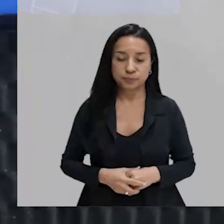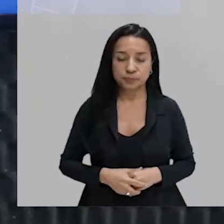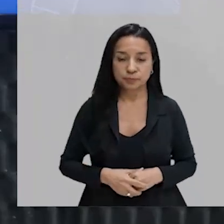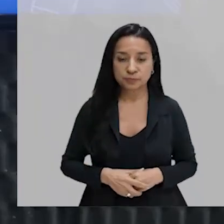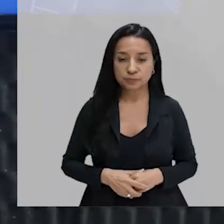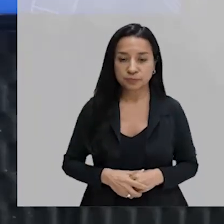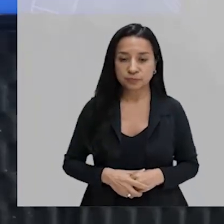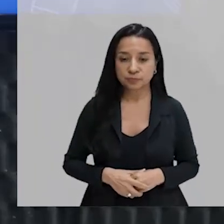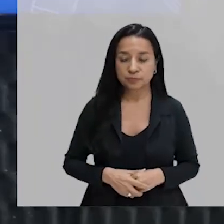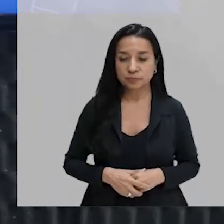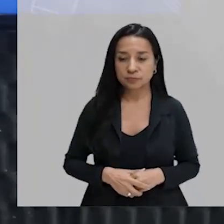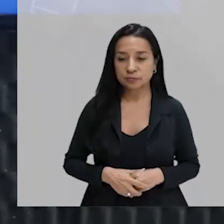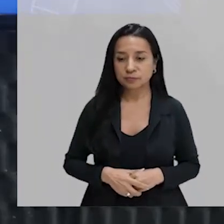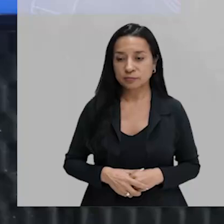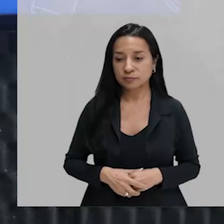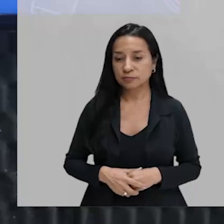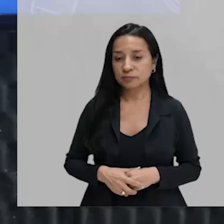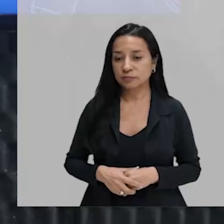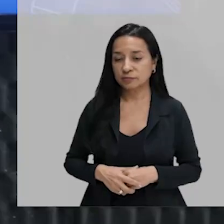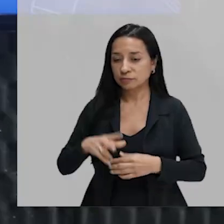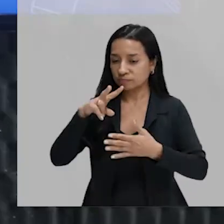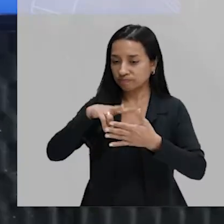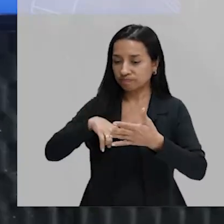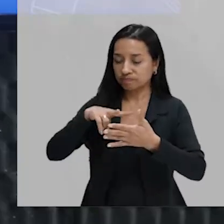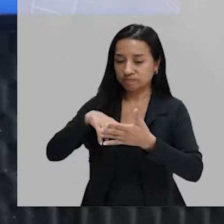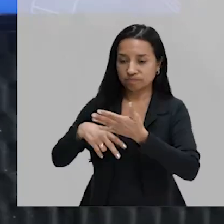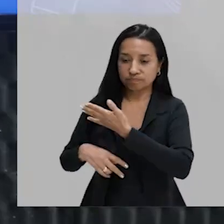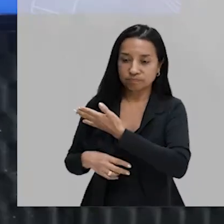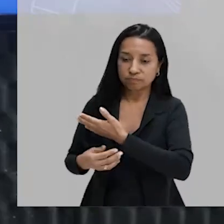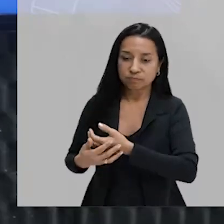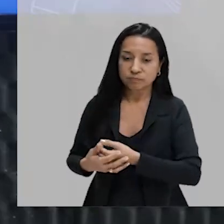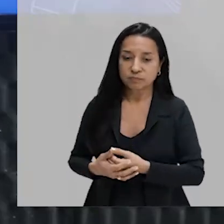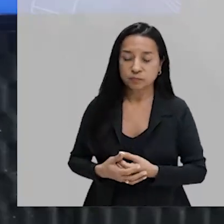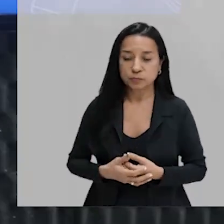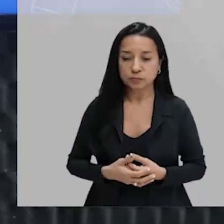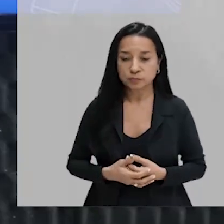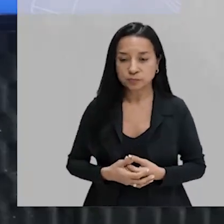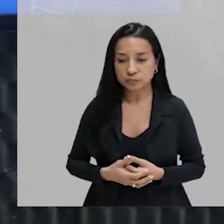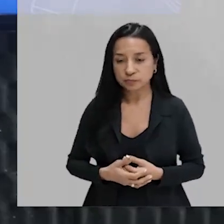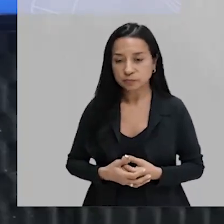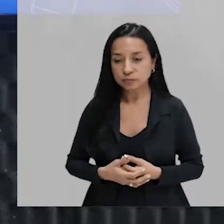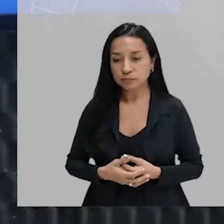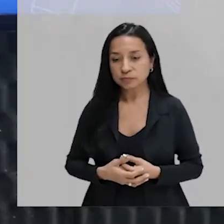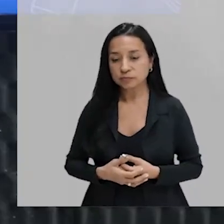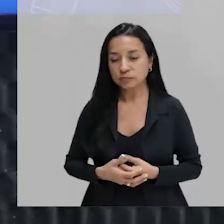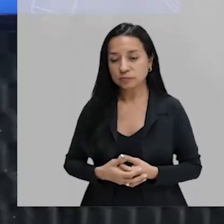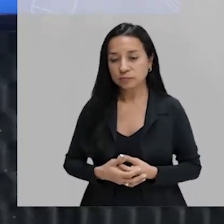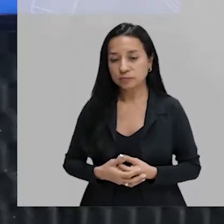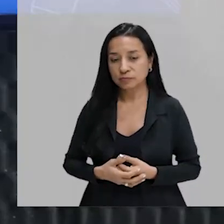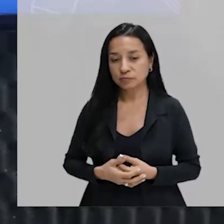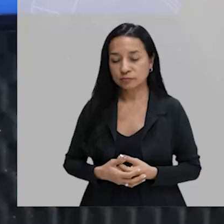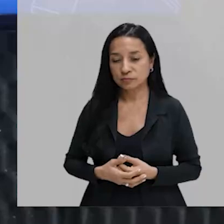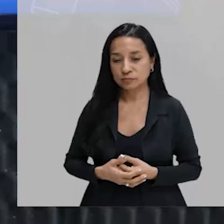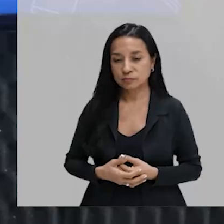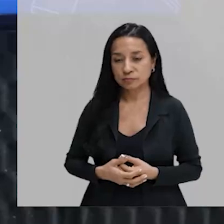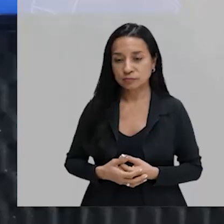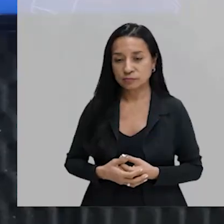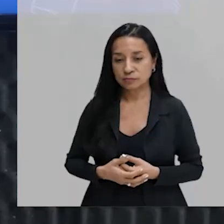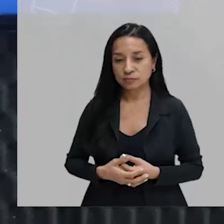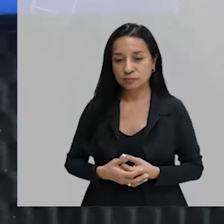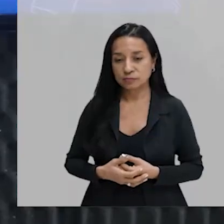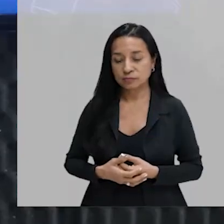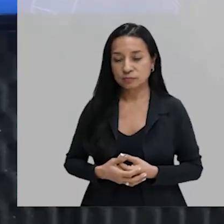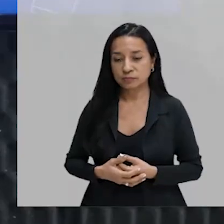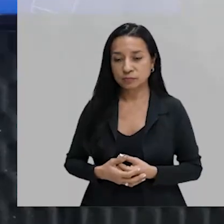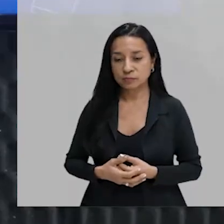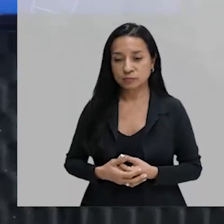Senhoria, empregado nas correspondências e textos escritos. Vossa Majestade, utilizado para reis e rainhas.